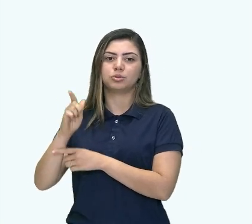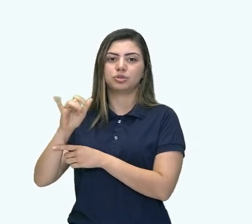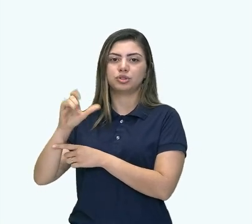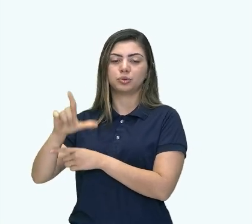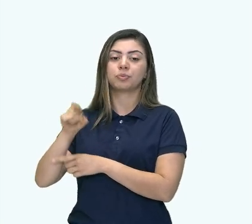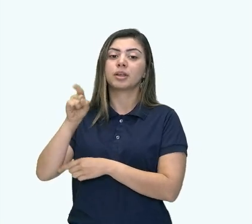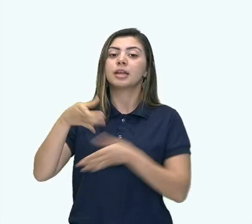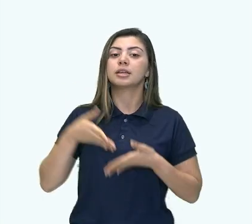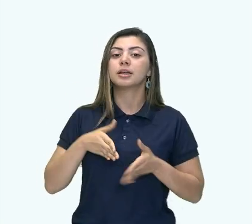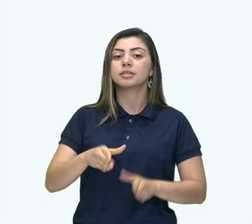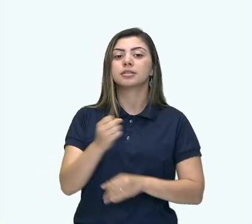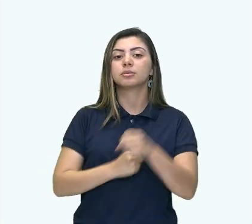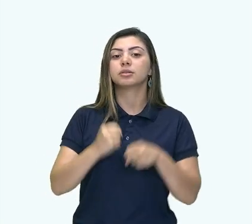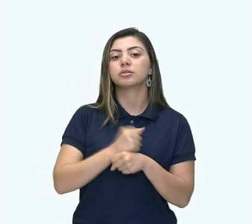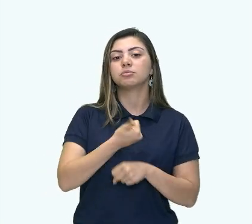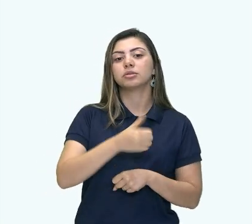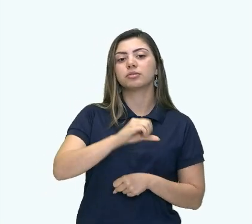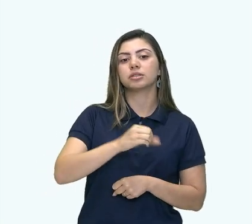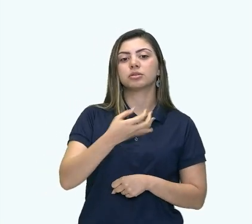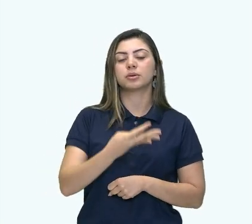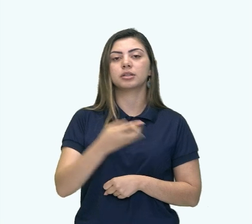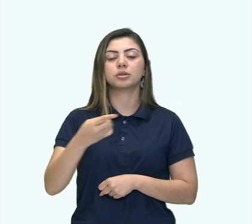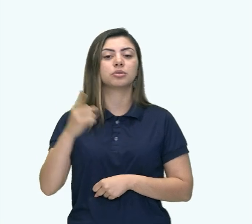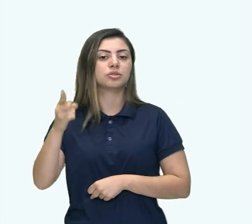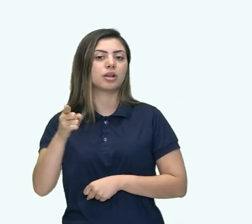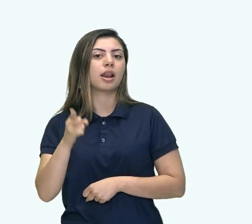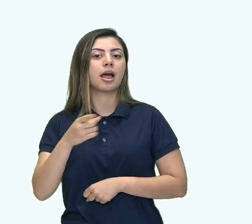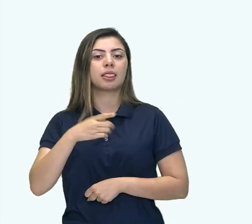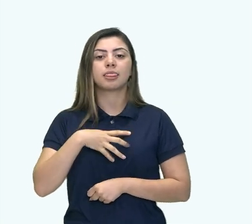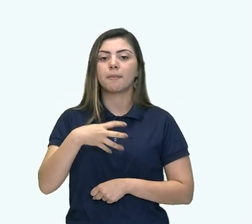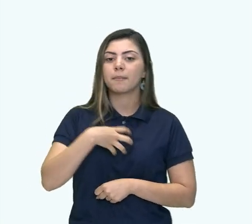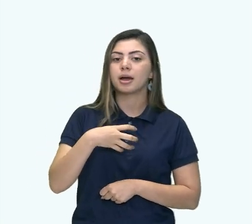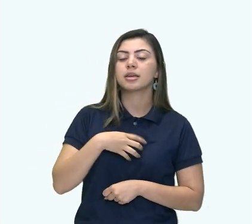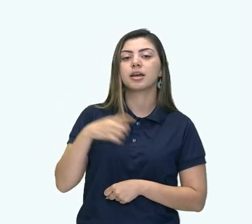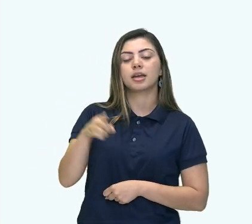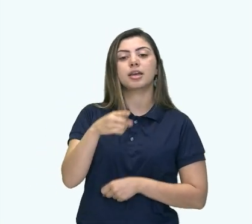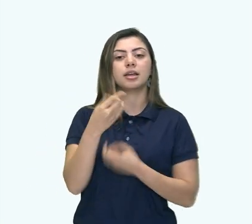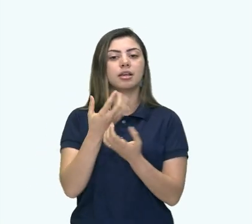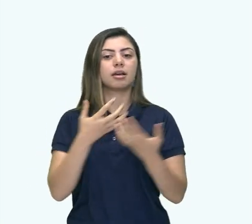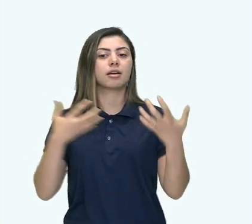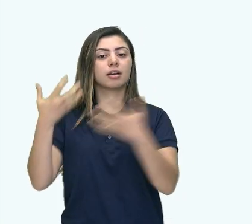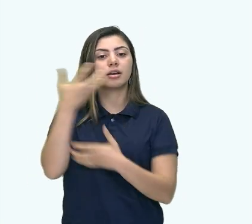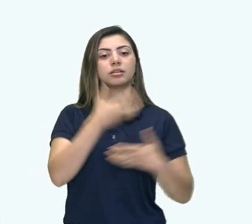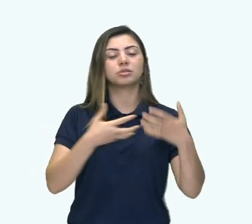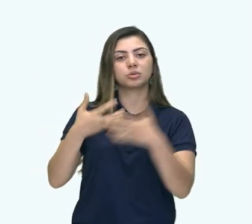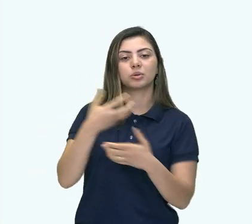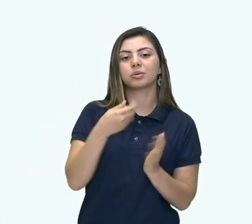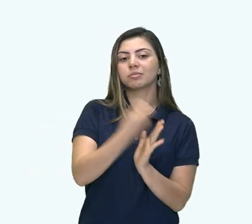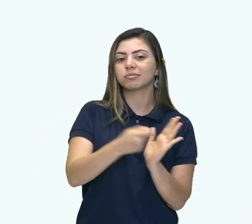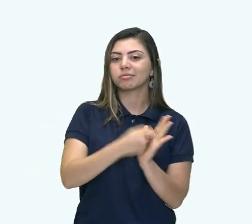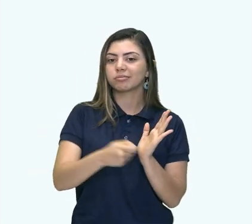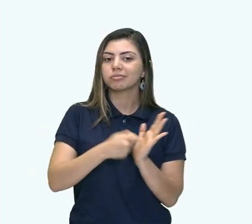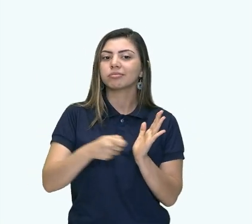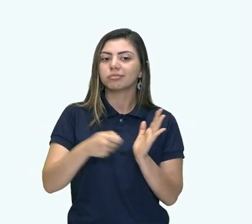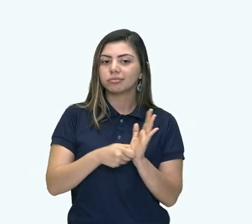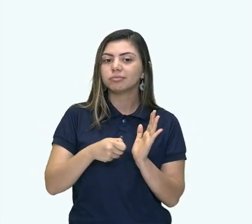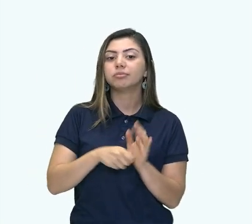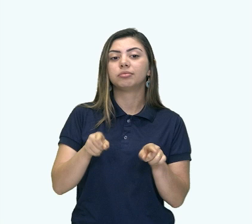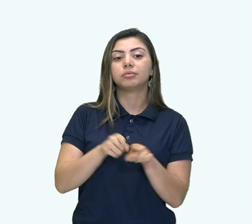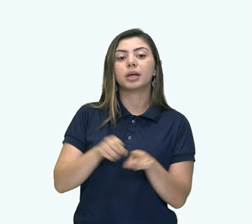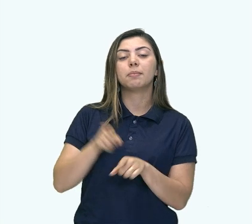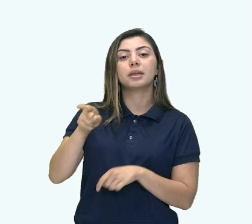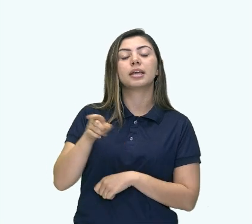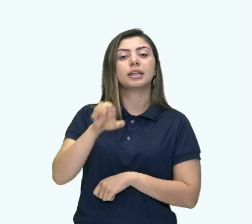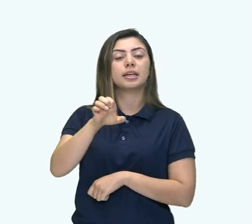nascido em 42 na Bahia, cantor, compositor e também já foi ministro da cultura, tanto a sua importância para a cultura